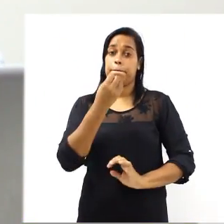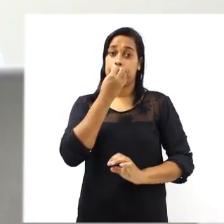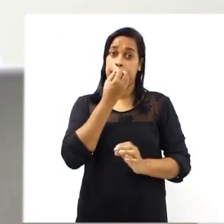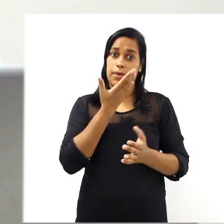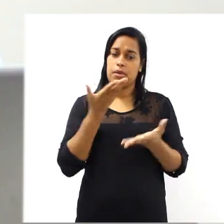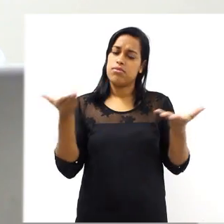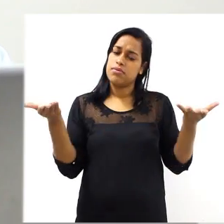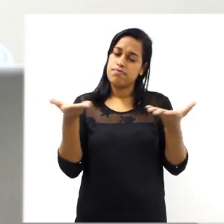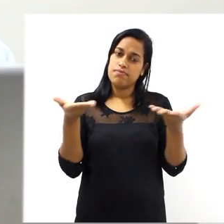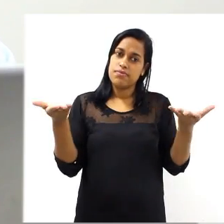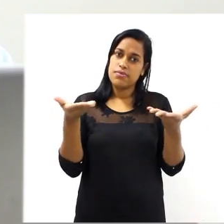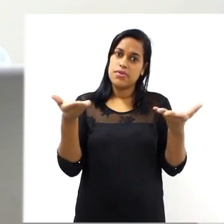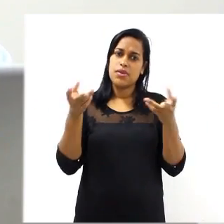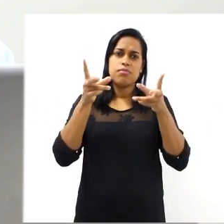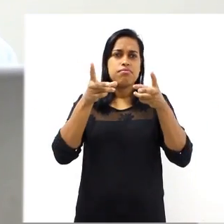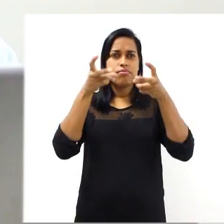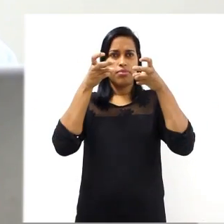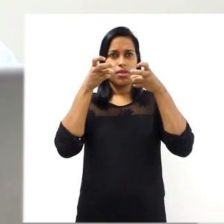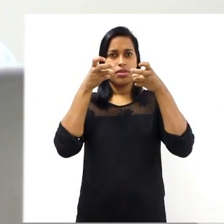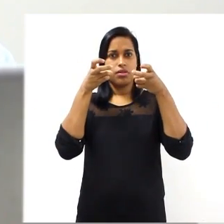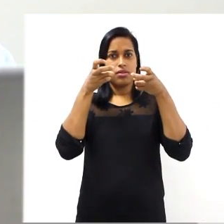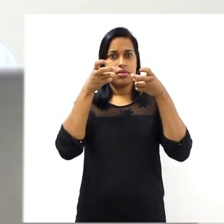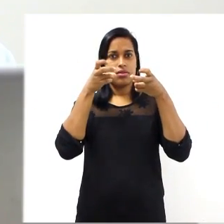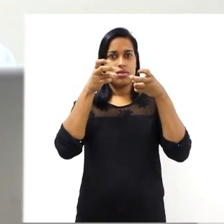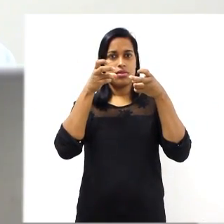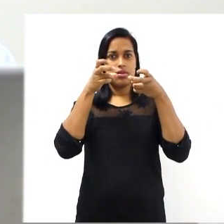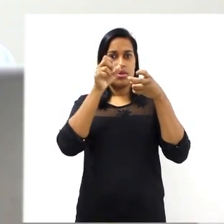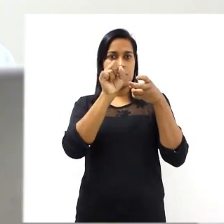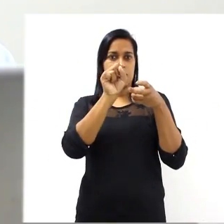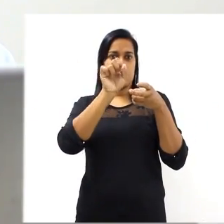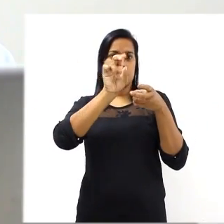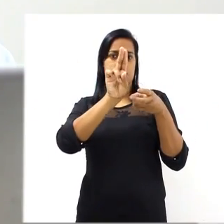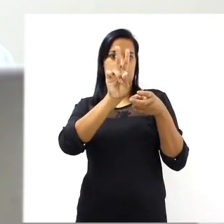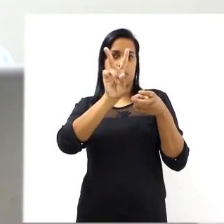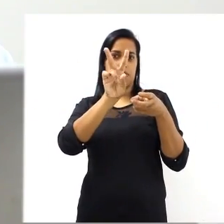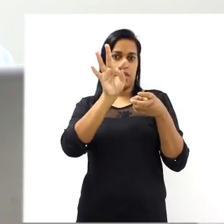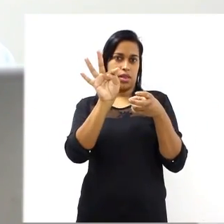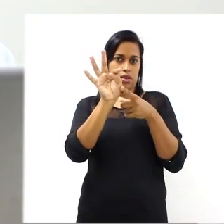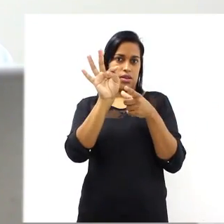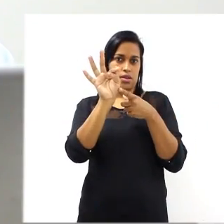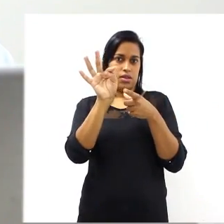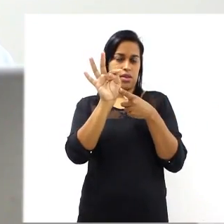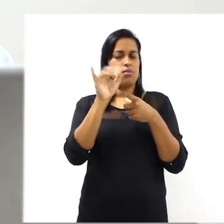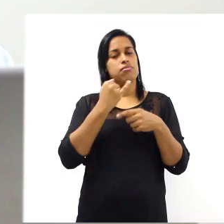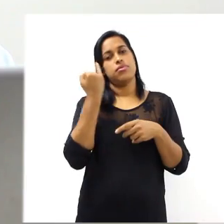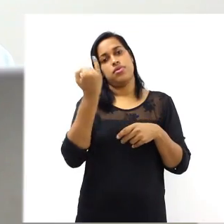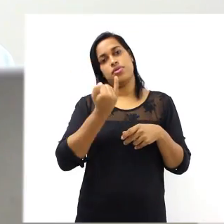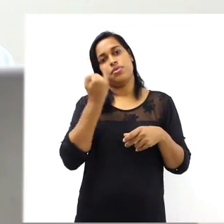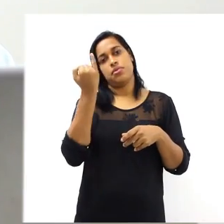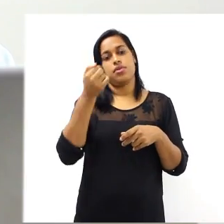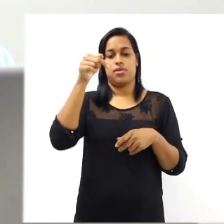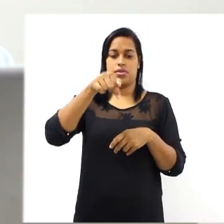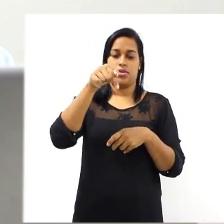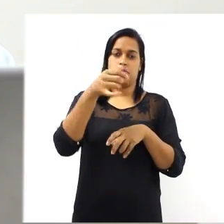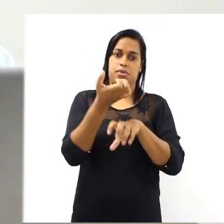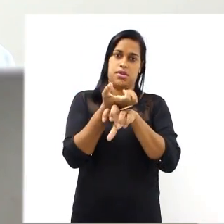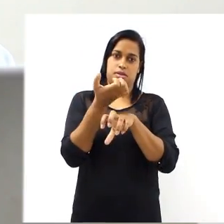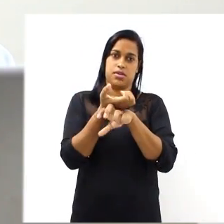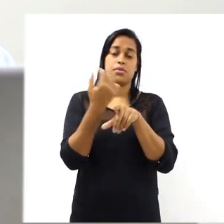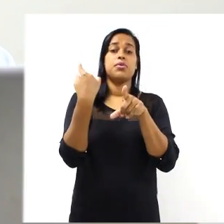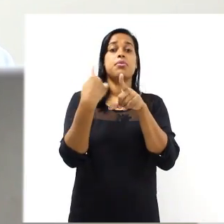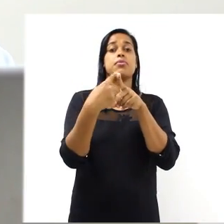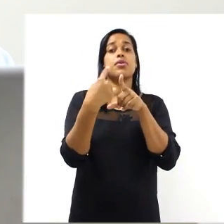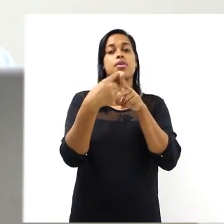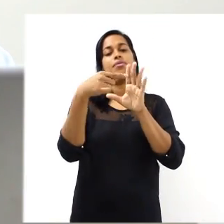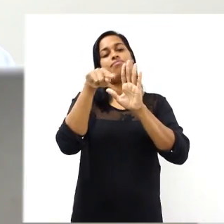Bom, já podemos observar que o SGBD é algo de suma importância para essa disciplina, porque é o